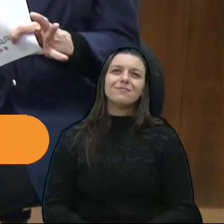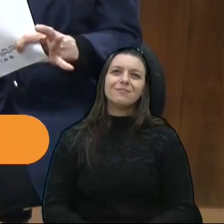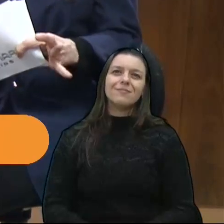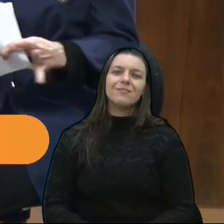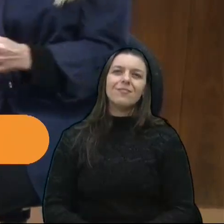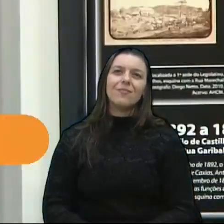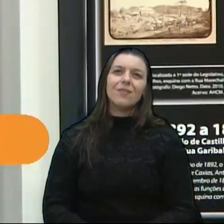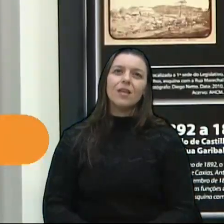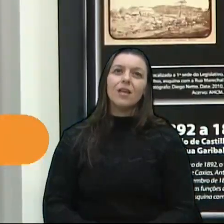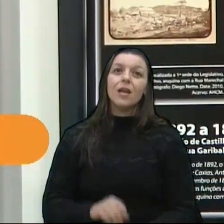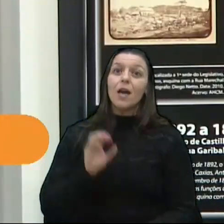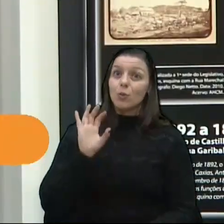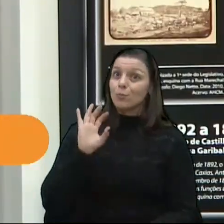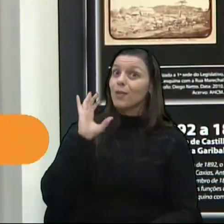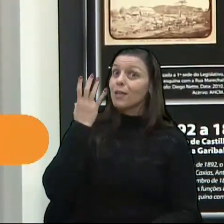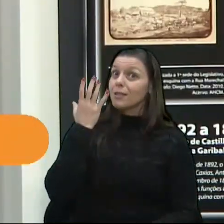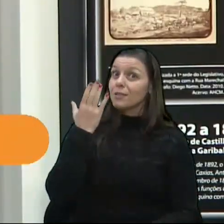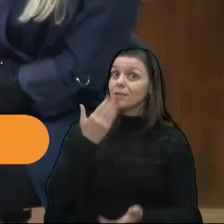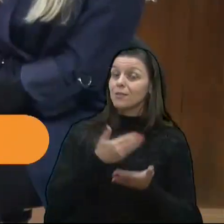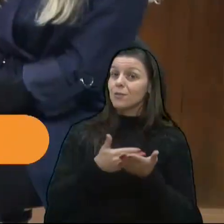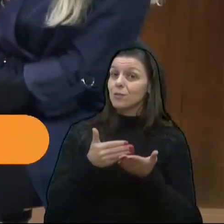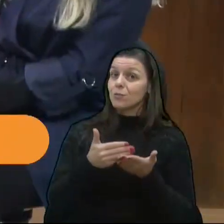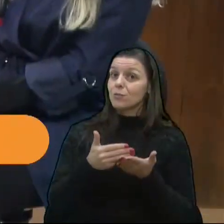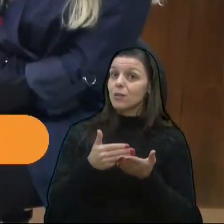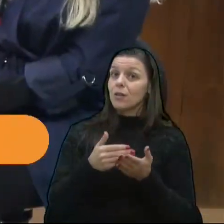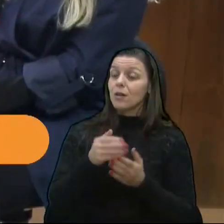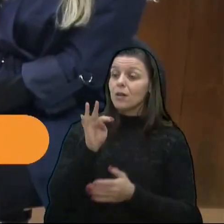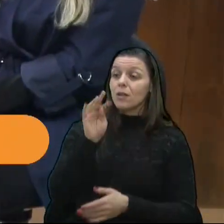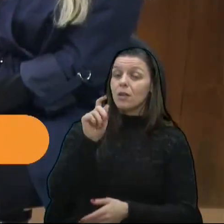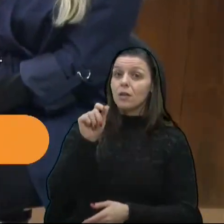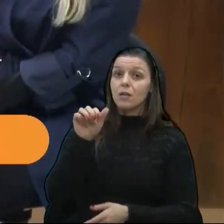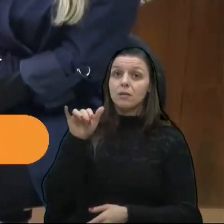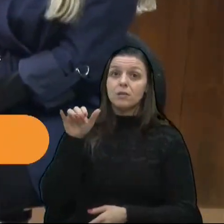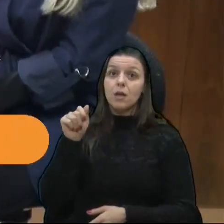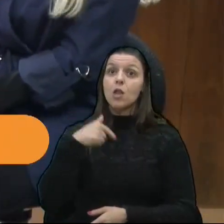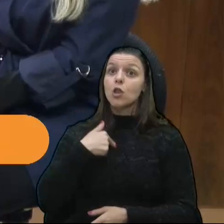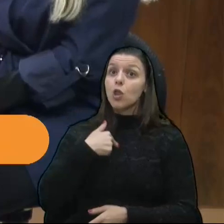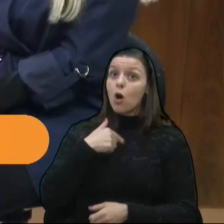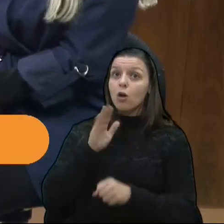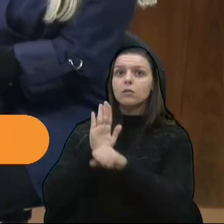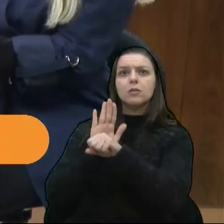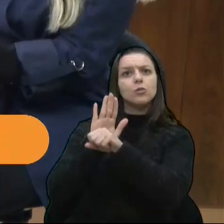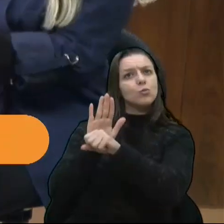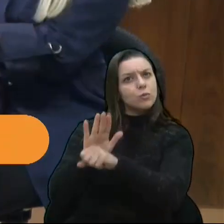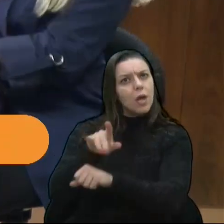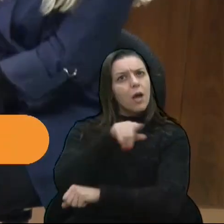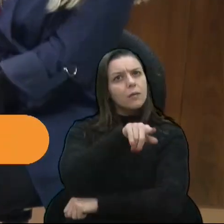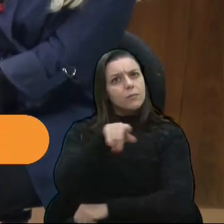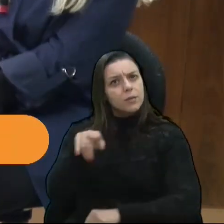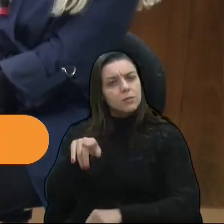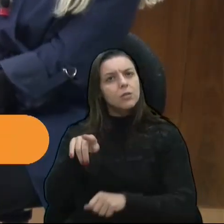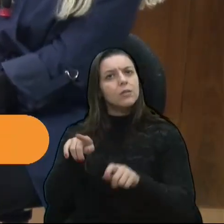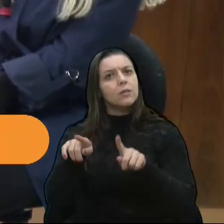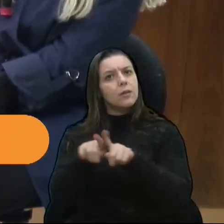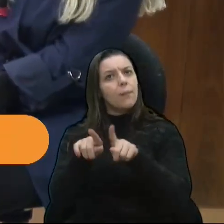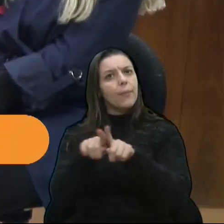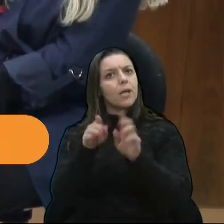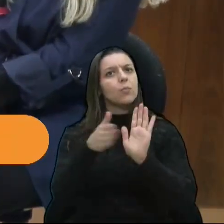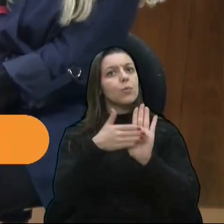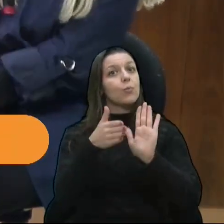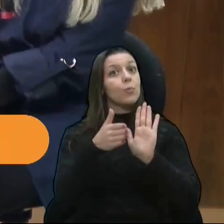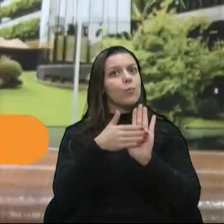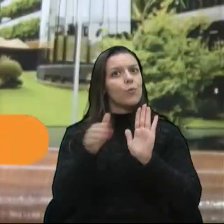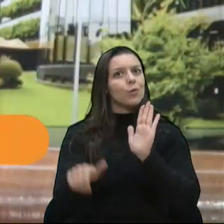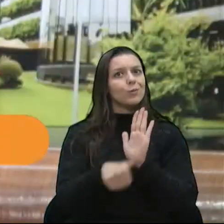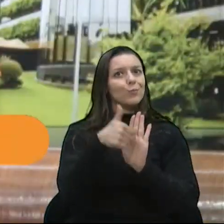assim que acontece, começa assim. Eu achei muito interessante isso que a Tássia trouxe, da gente se doar, né? Se entregar para um propósito. E que é